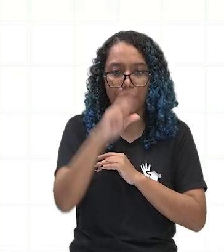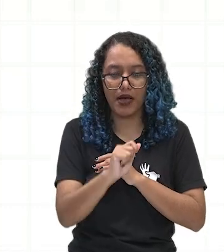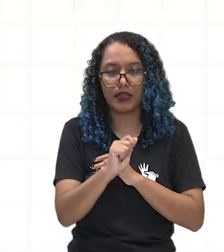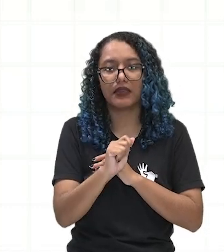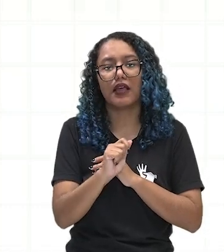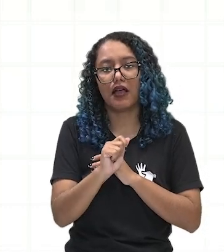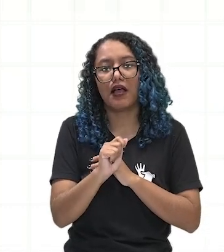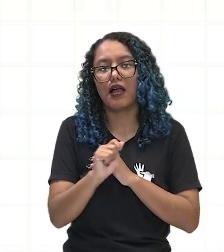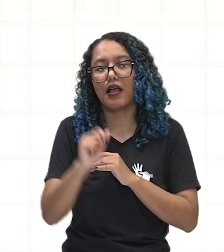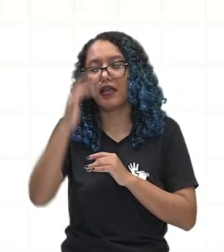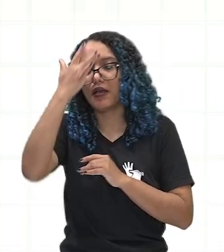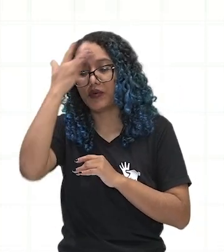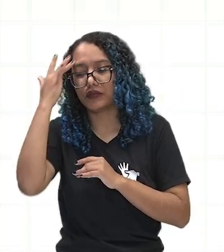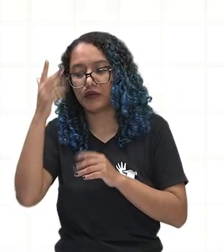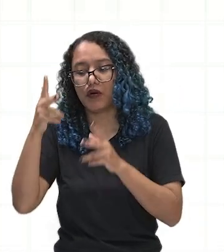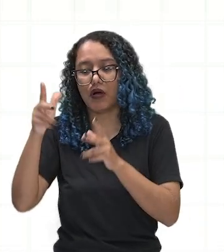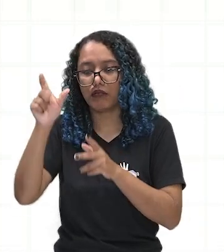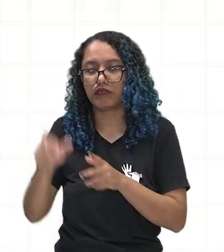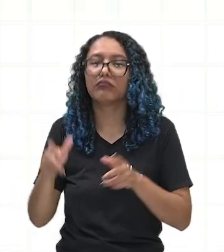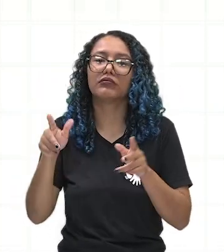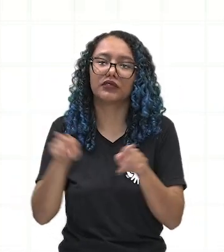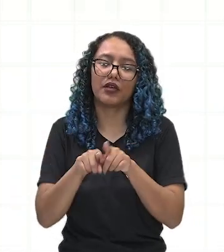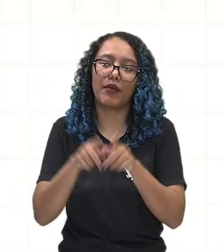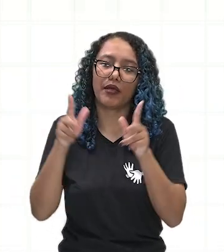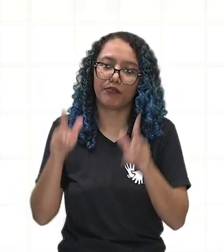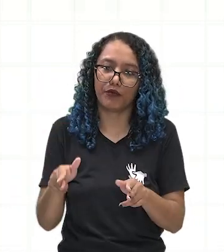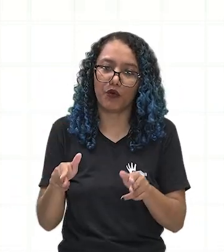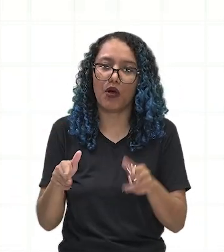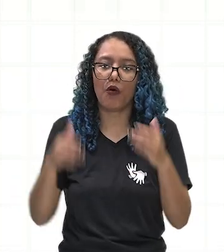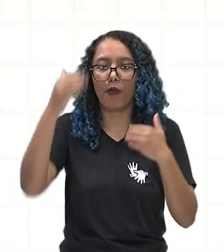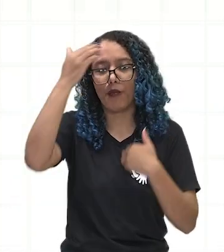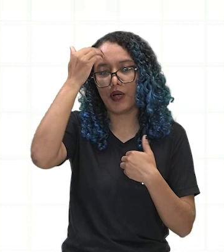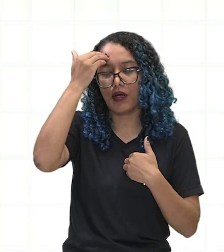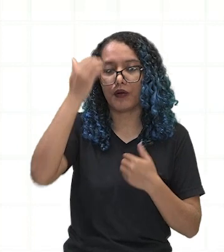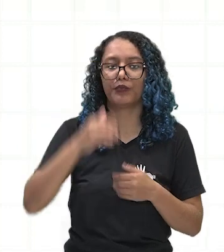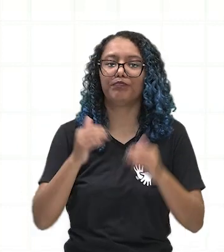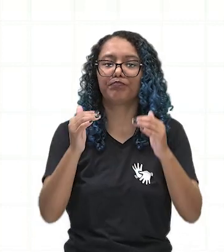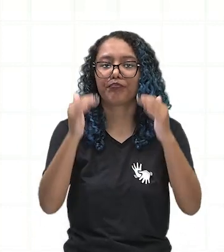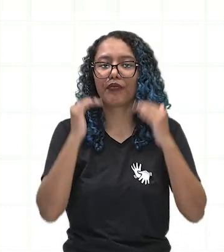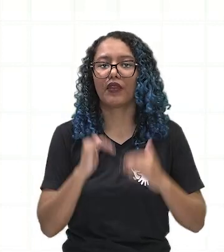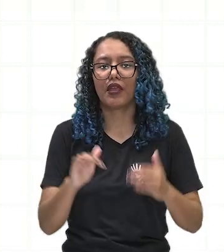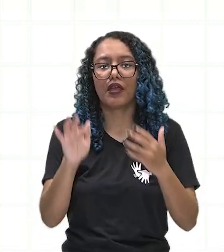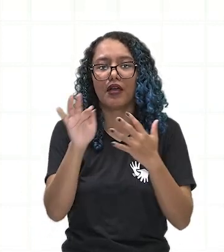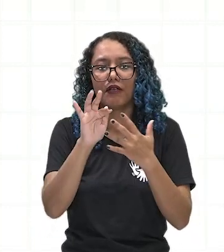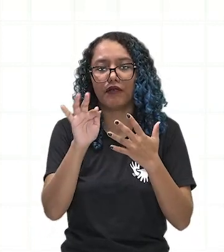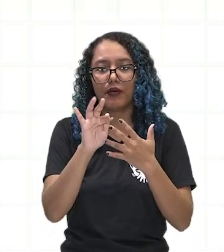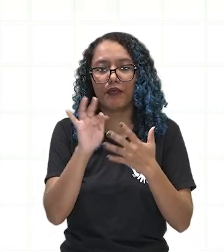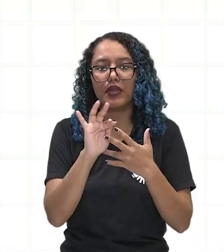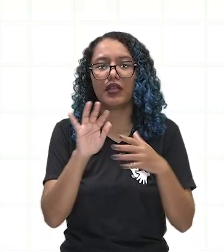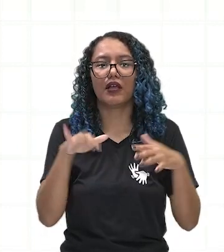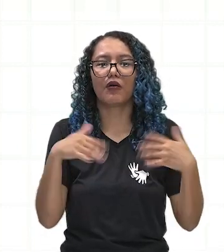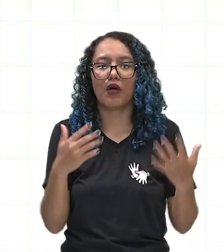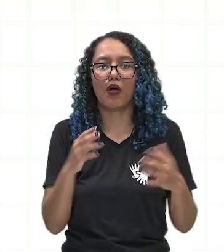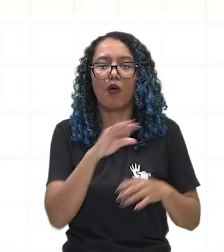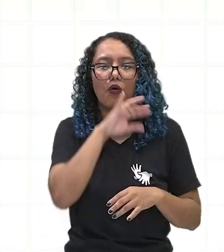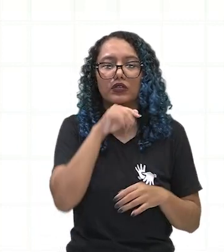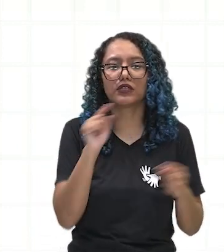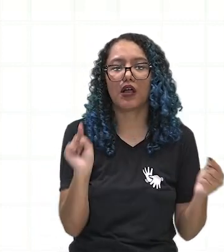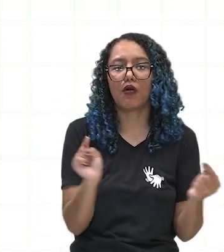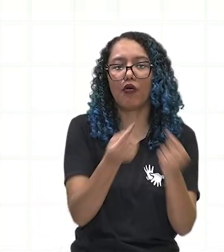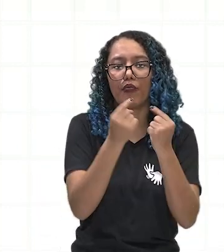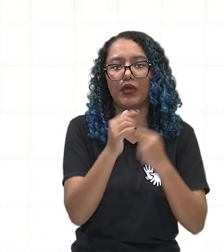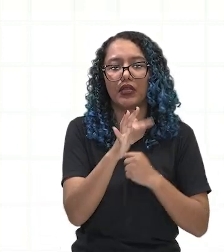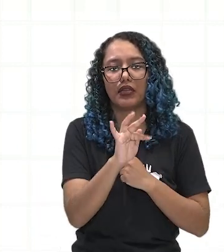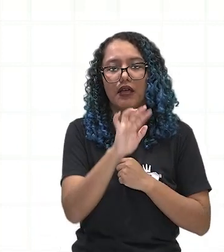dessa ordem dos primatas. Quando a gente fala de família, a onça ela está classificada aí na família dos